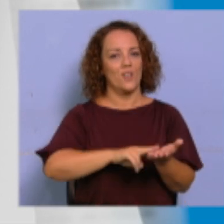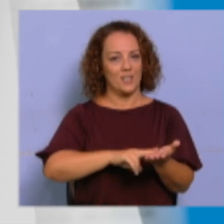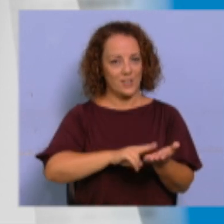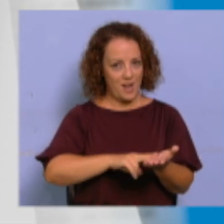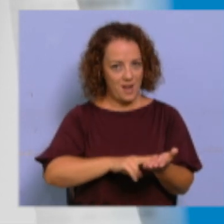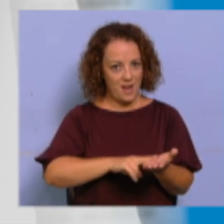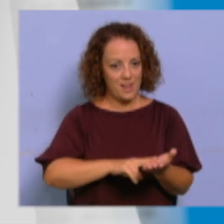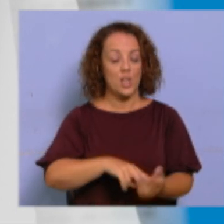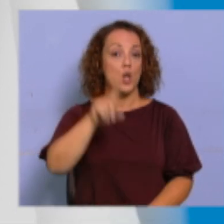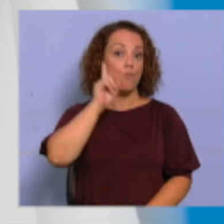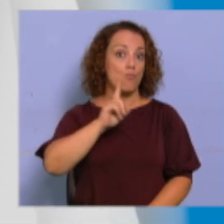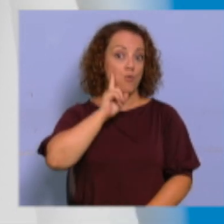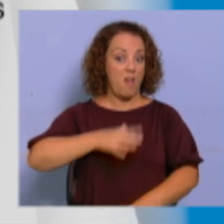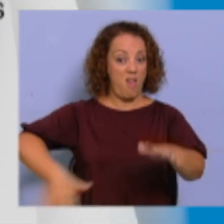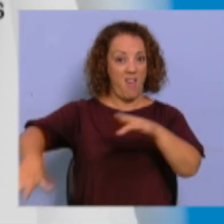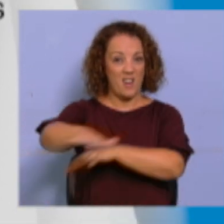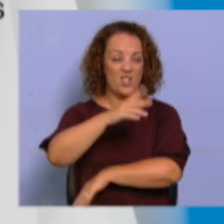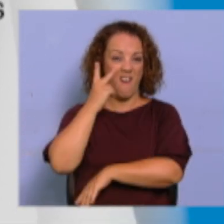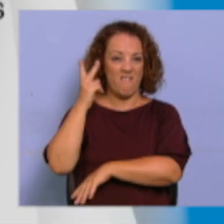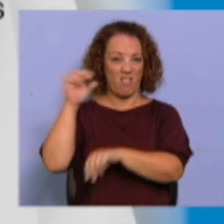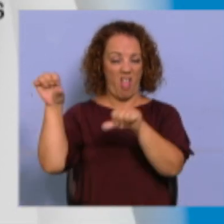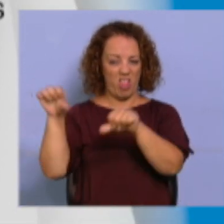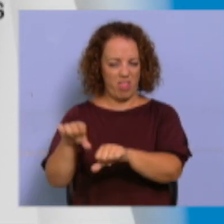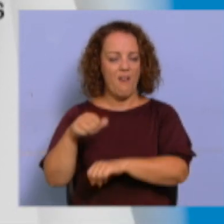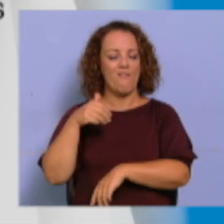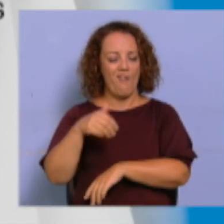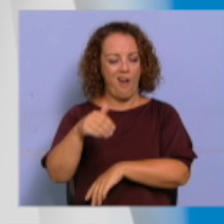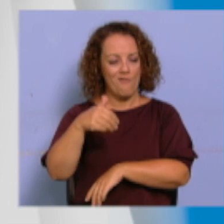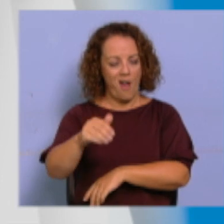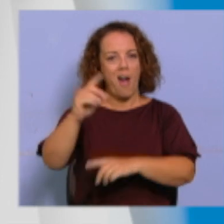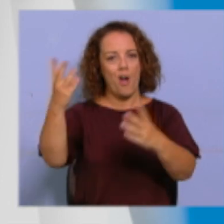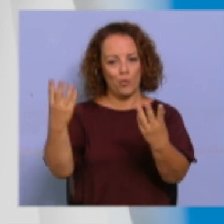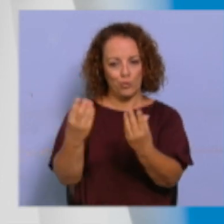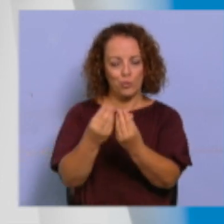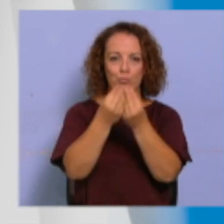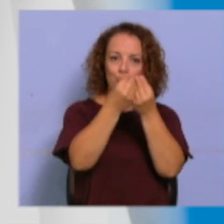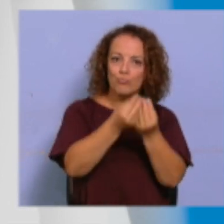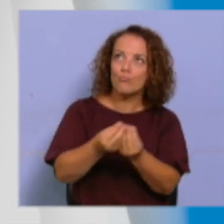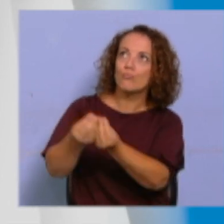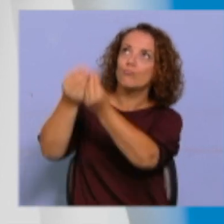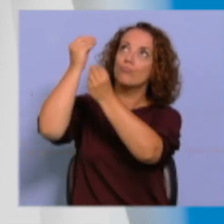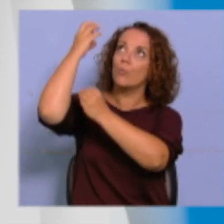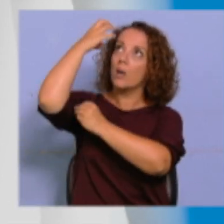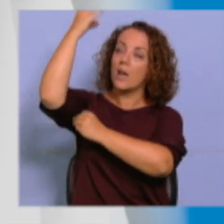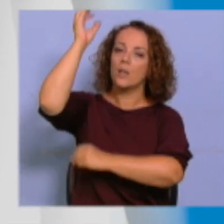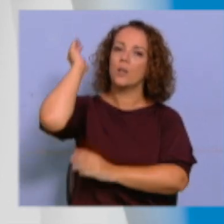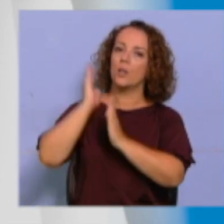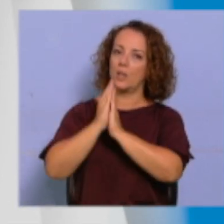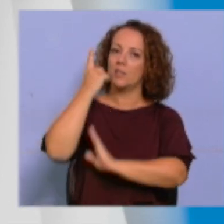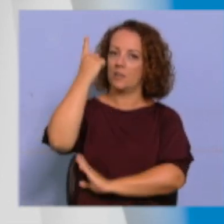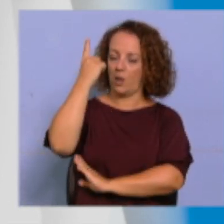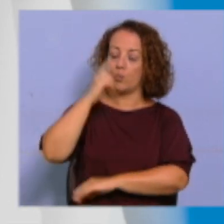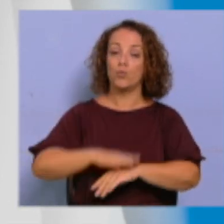publicanos e as mulheres de má vida irão diante de vós para o reino de Deus. João Batista veio até